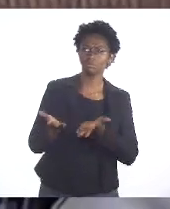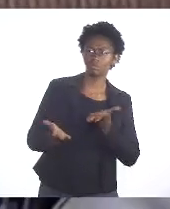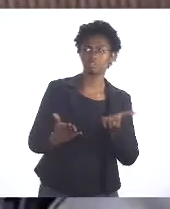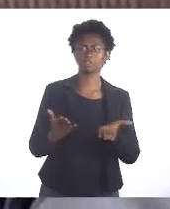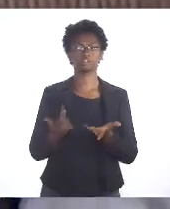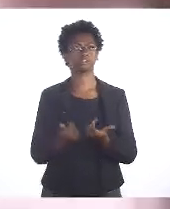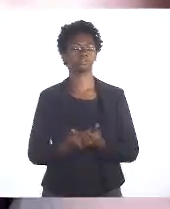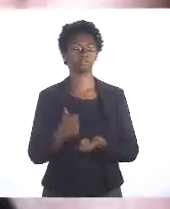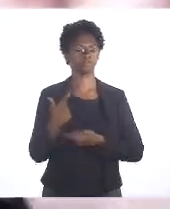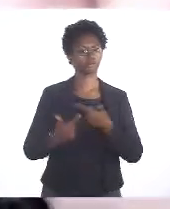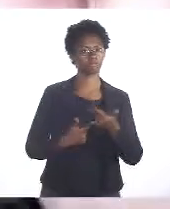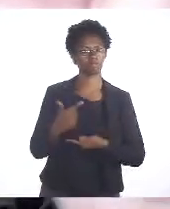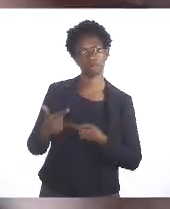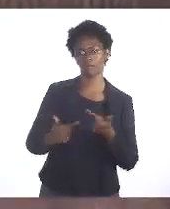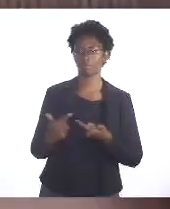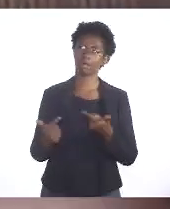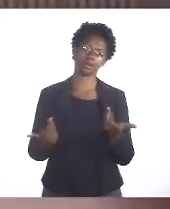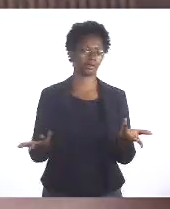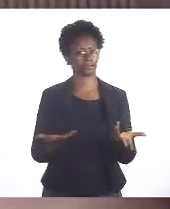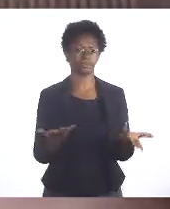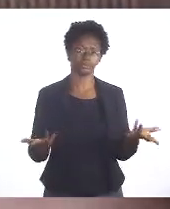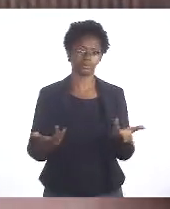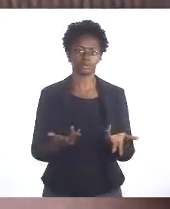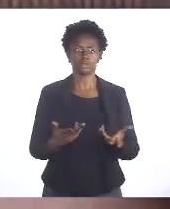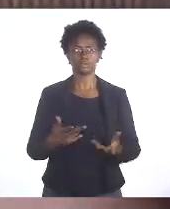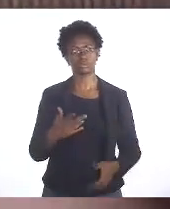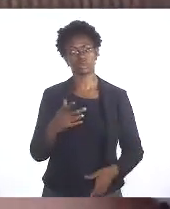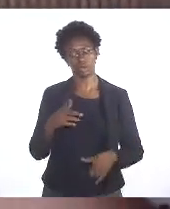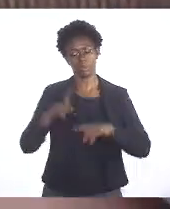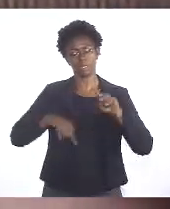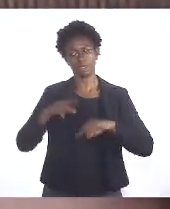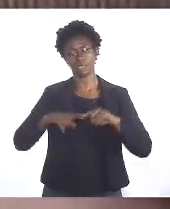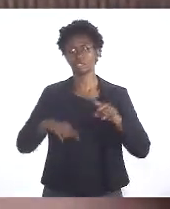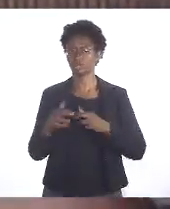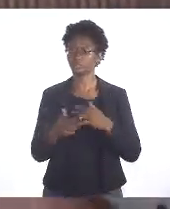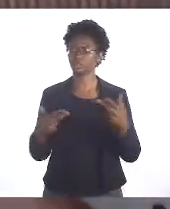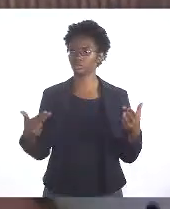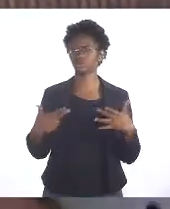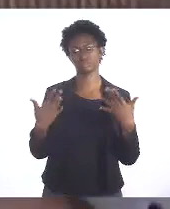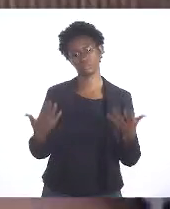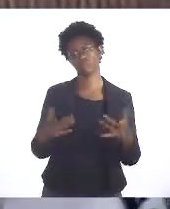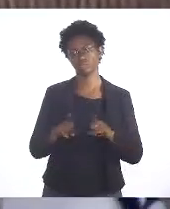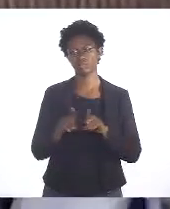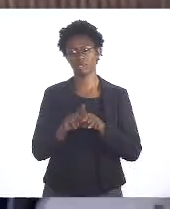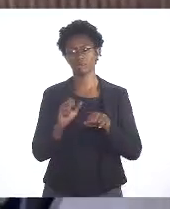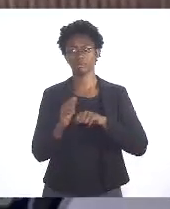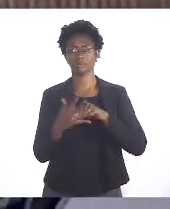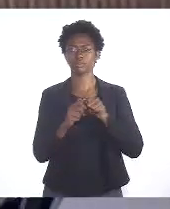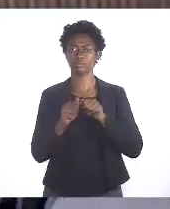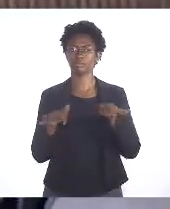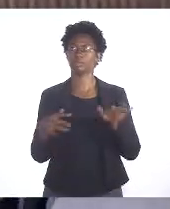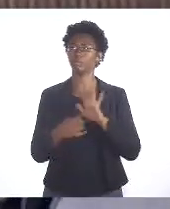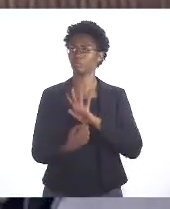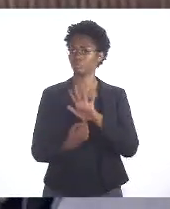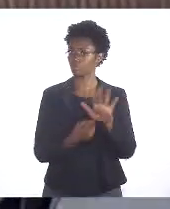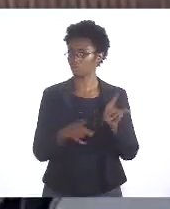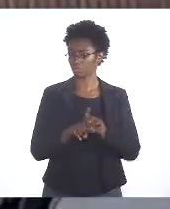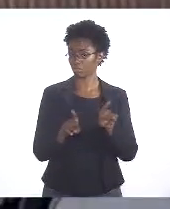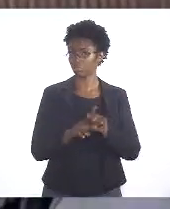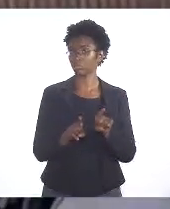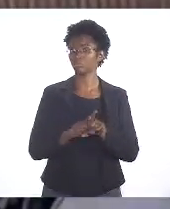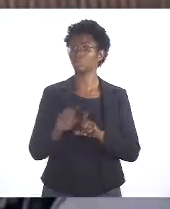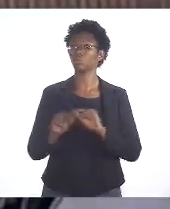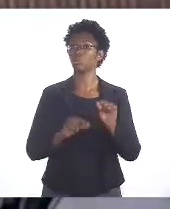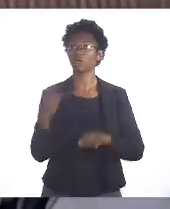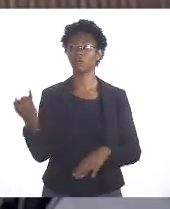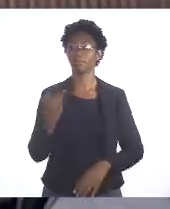manejo dos resíduos e dos equipamentos. Além disso, a pandemia demonstrou, sem dúvida, a importância